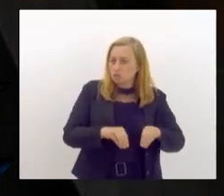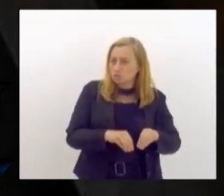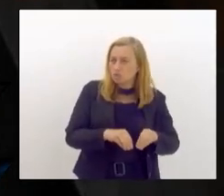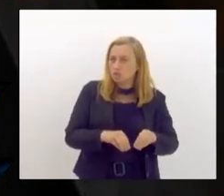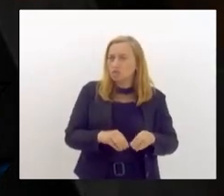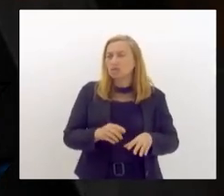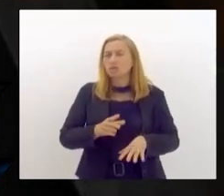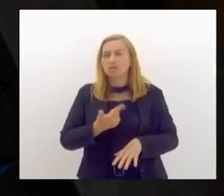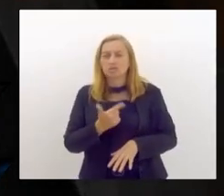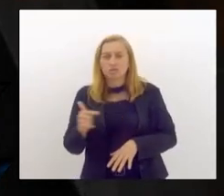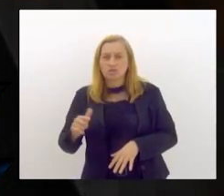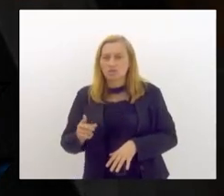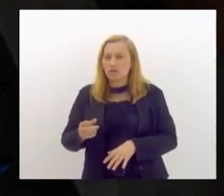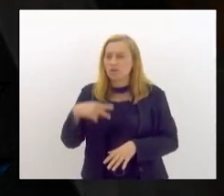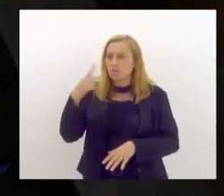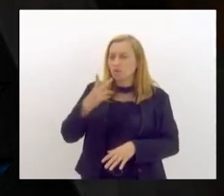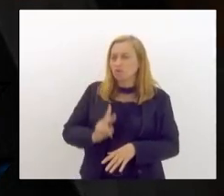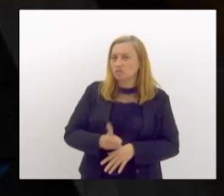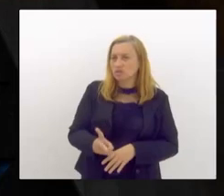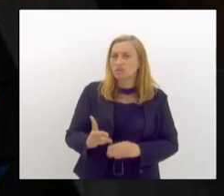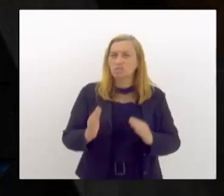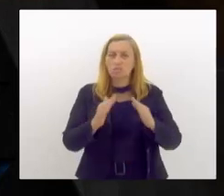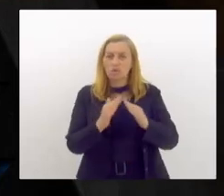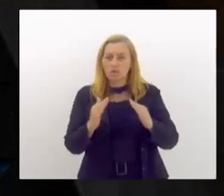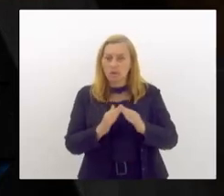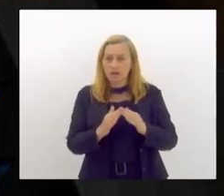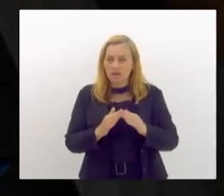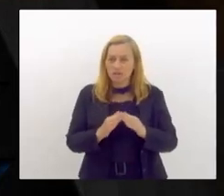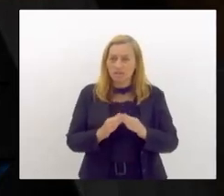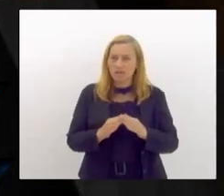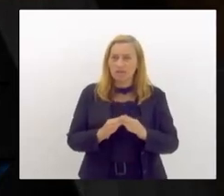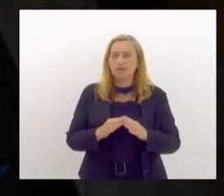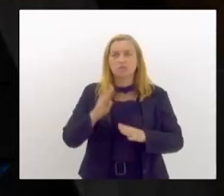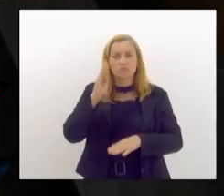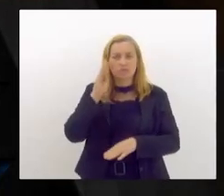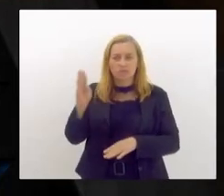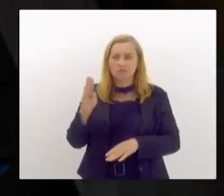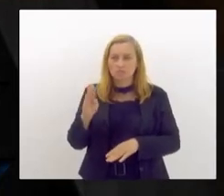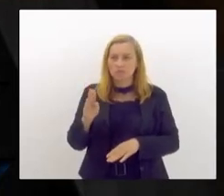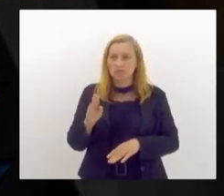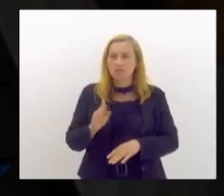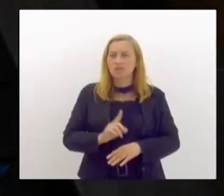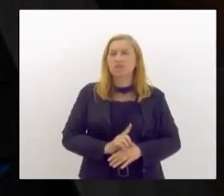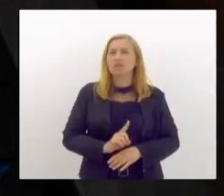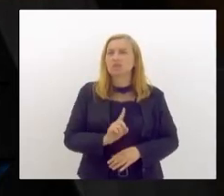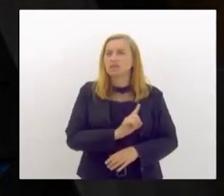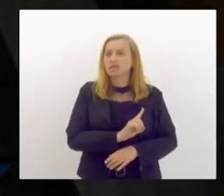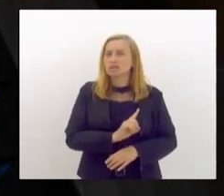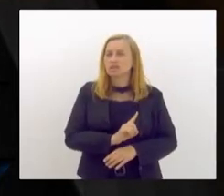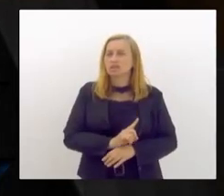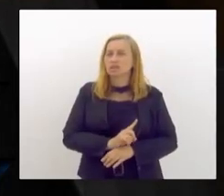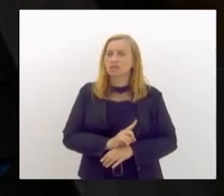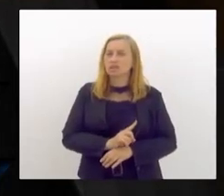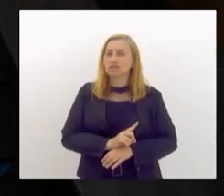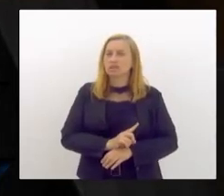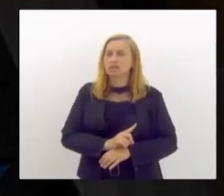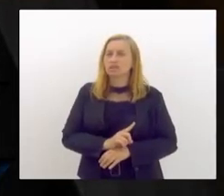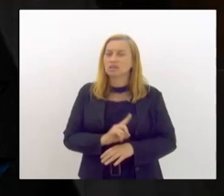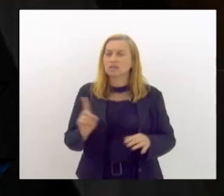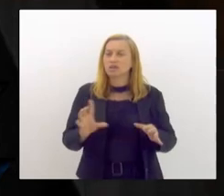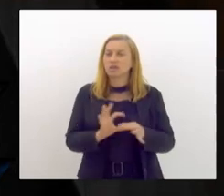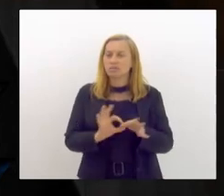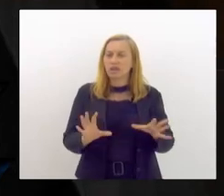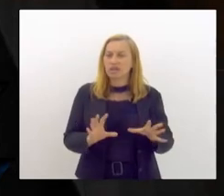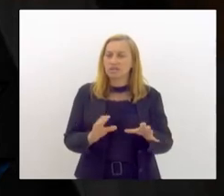política continuada de habitação popular e de não permissão de construção